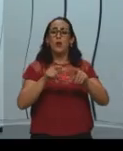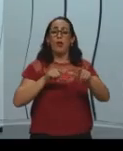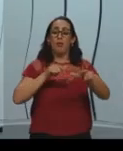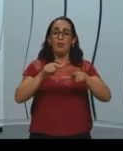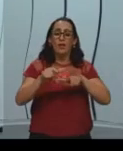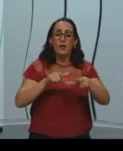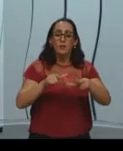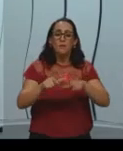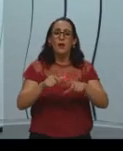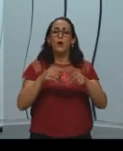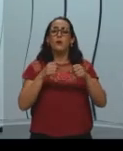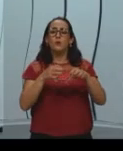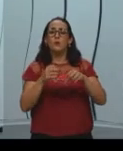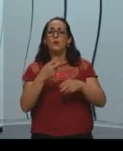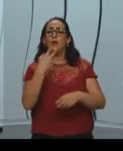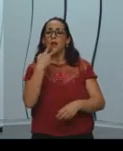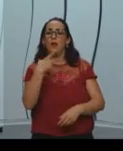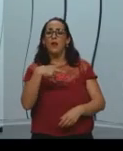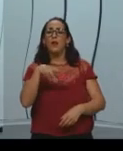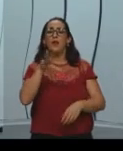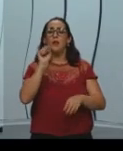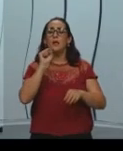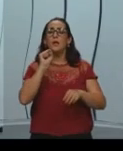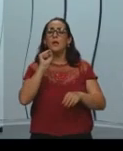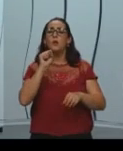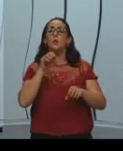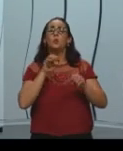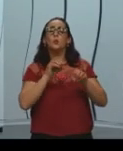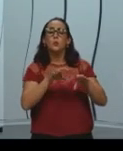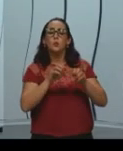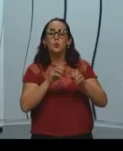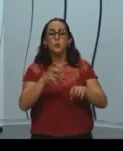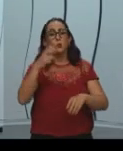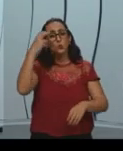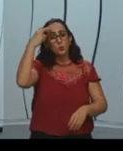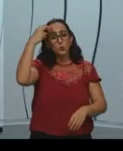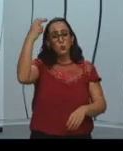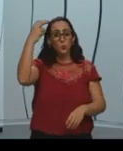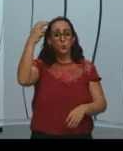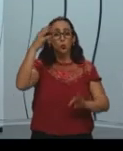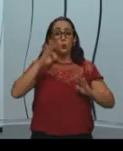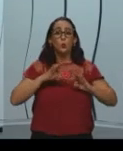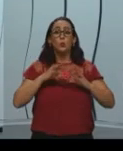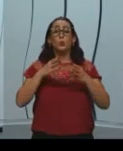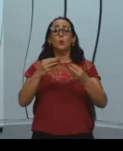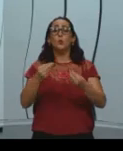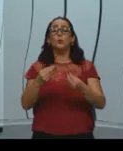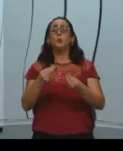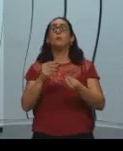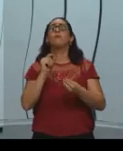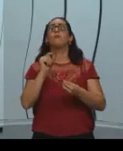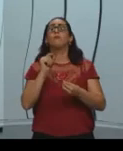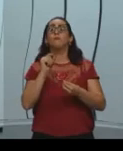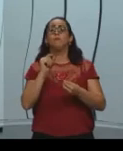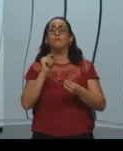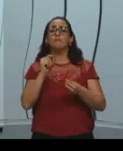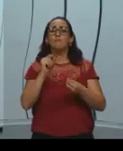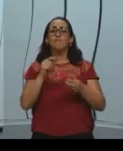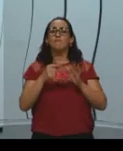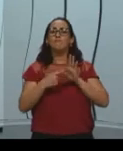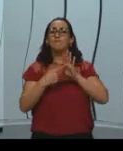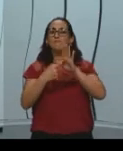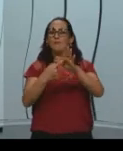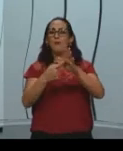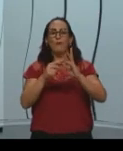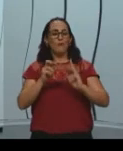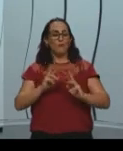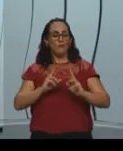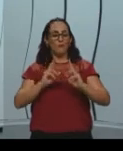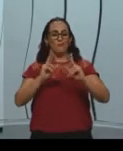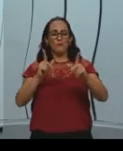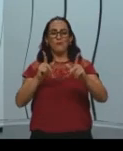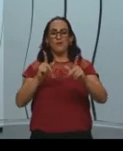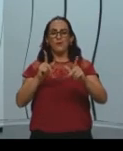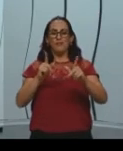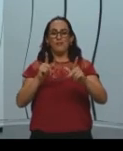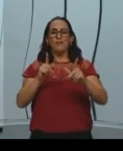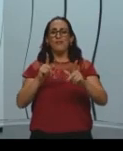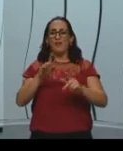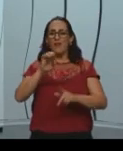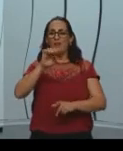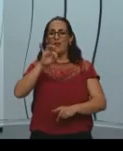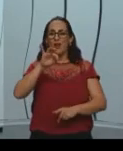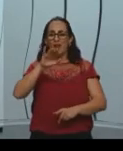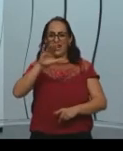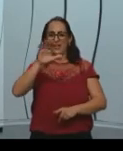ensinar uma cultura, né? Tudo isso passando por cima de uma grande diversidade étnica, né, que é presente entre os